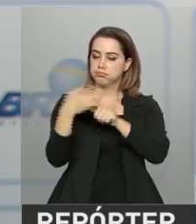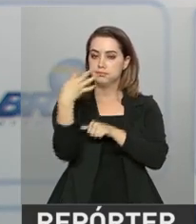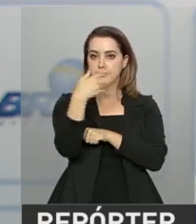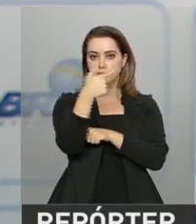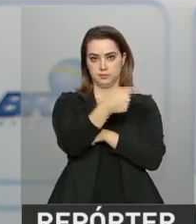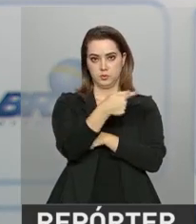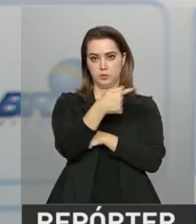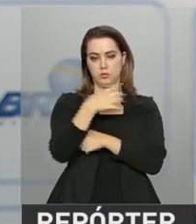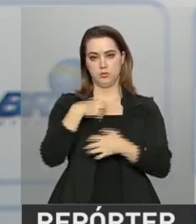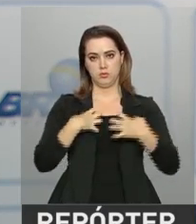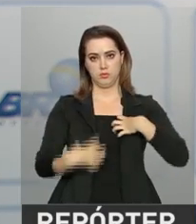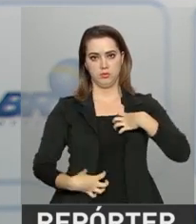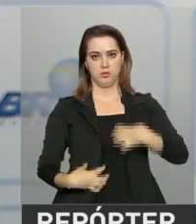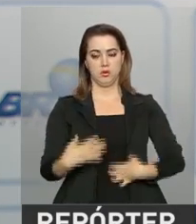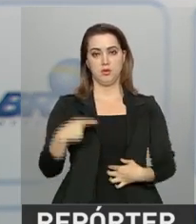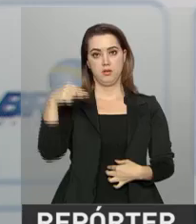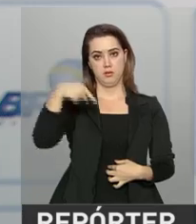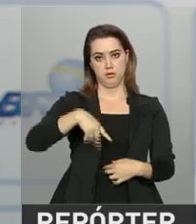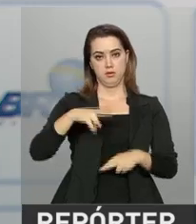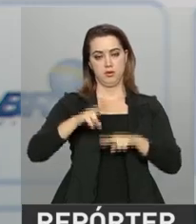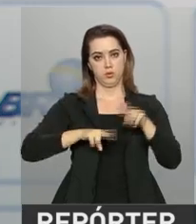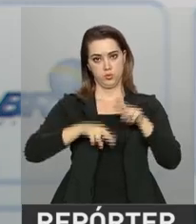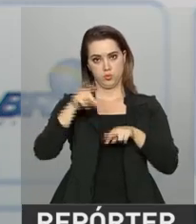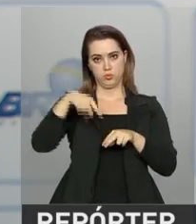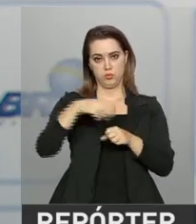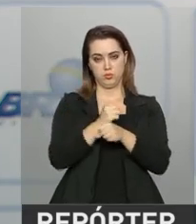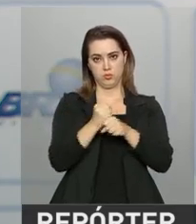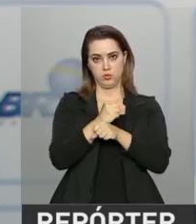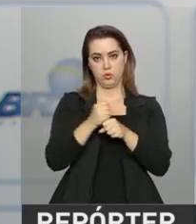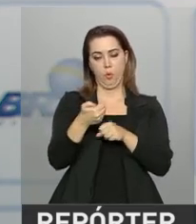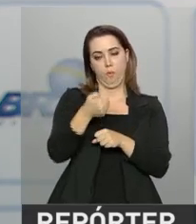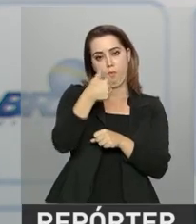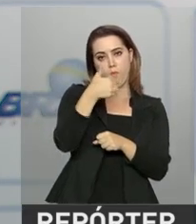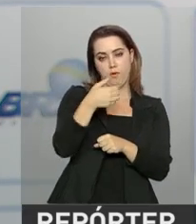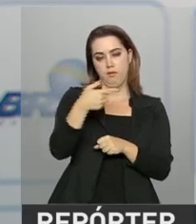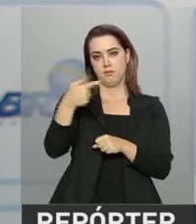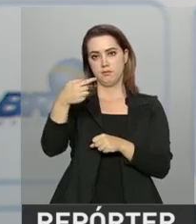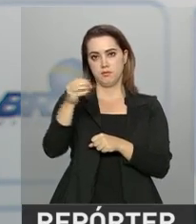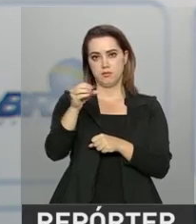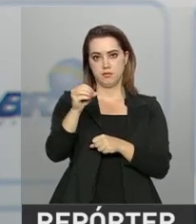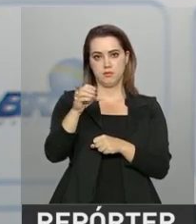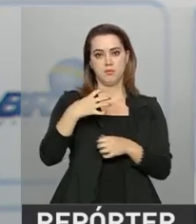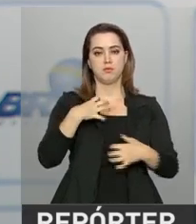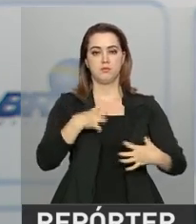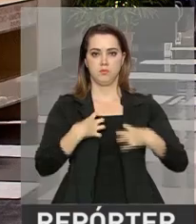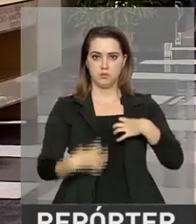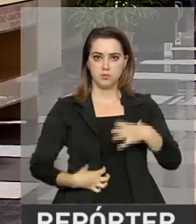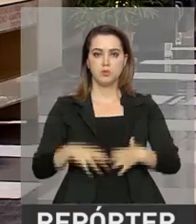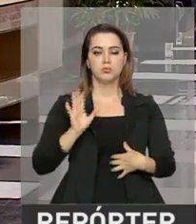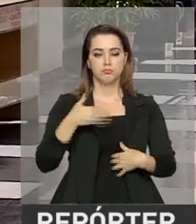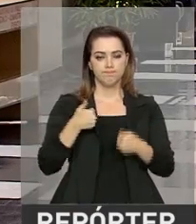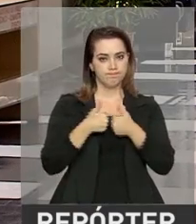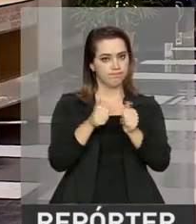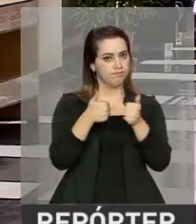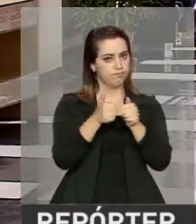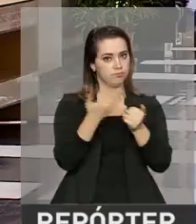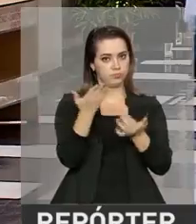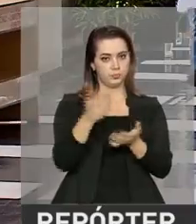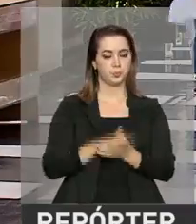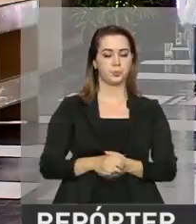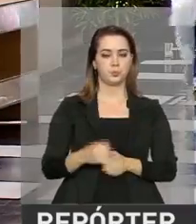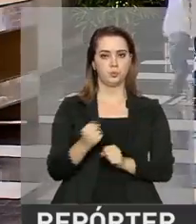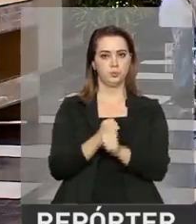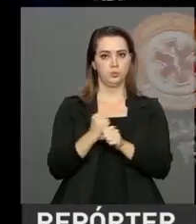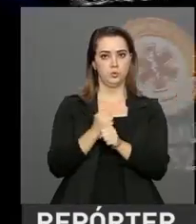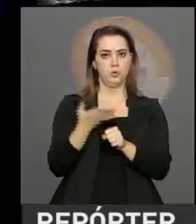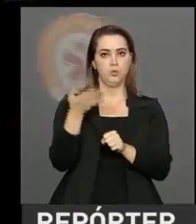ano, quase 700 órgãos já foram transportados em todo o Brasil, que é referência mundial em transplantes. No ano passado, foram